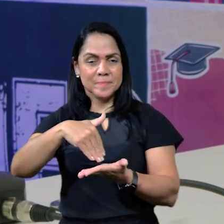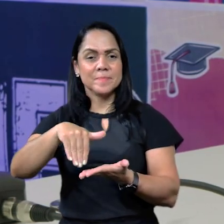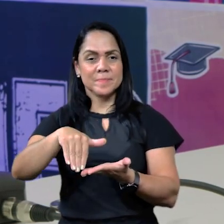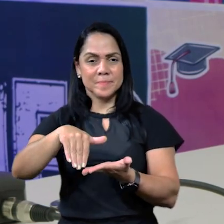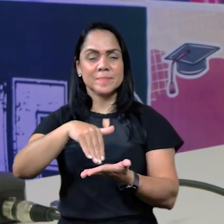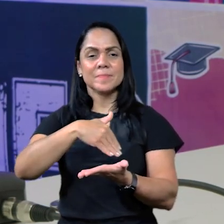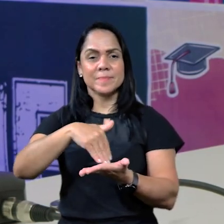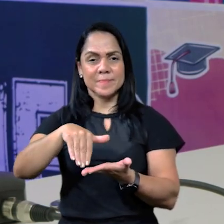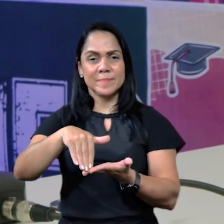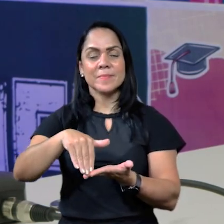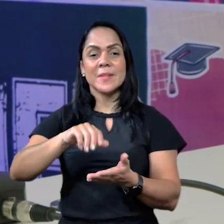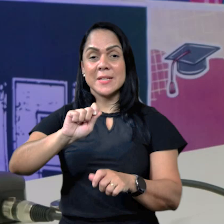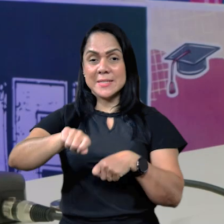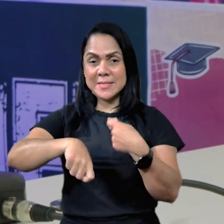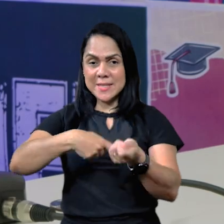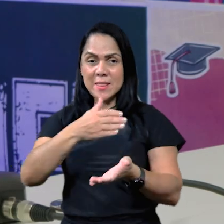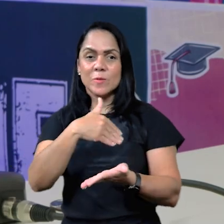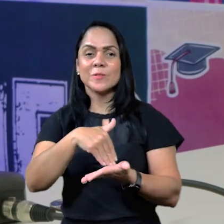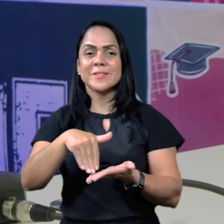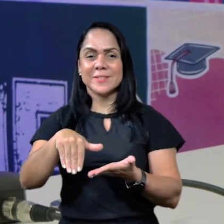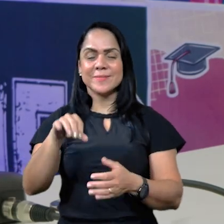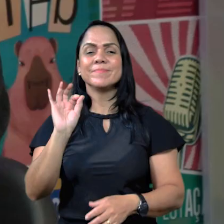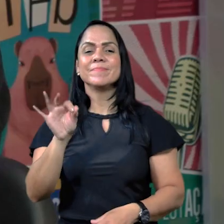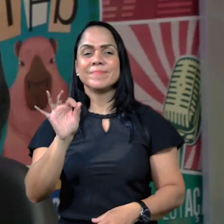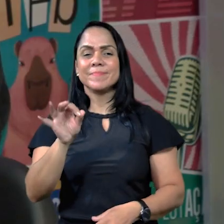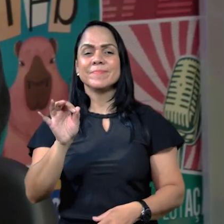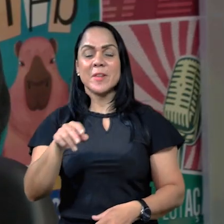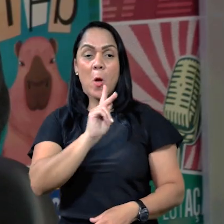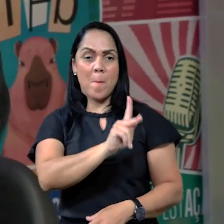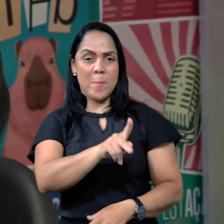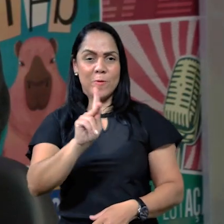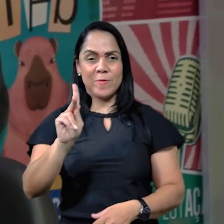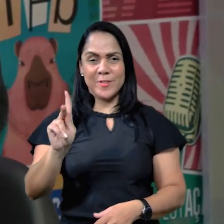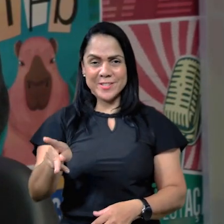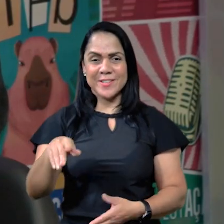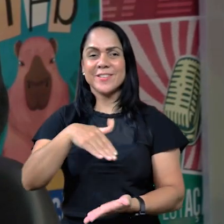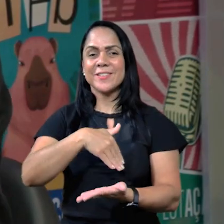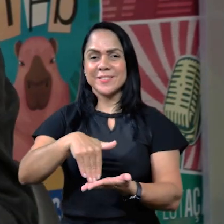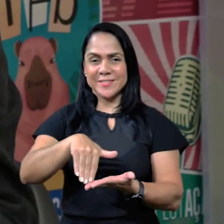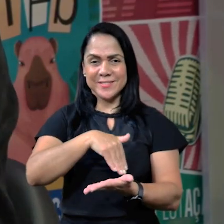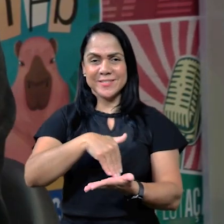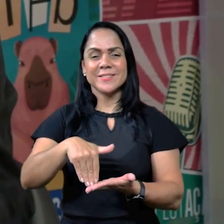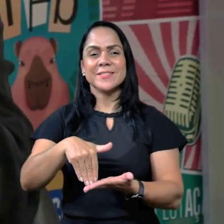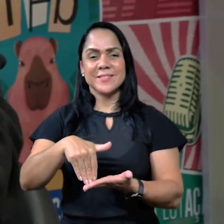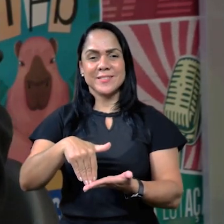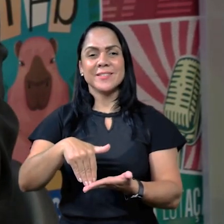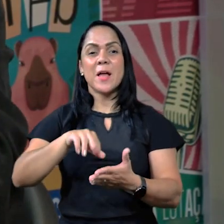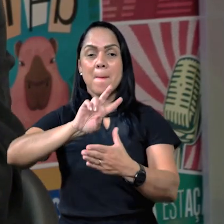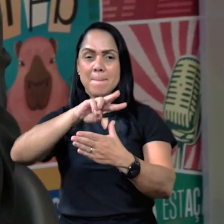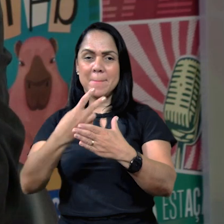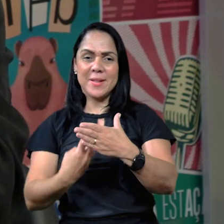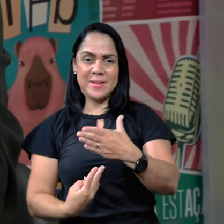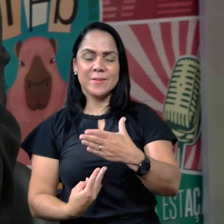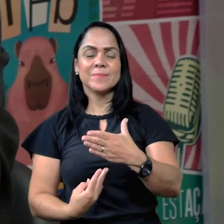Cortando a outra mão, sim. Isso é o secretariado. Exato. Né? O professor é o de P. secretariado.